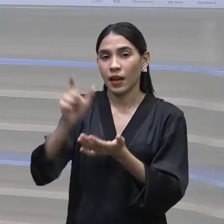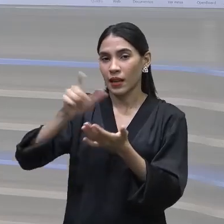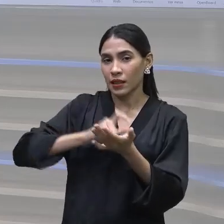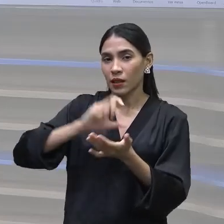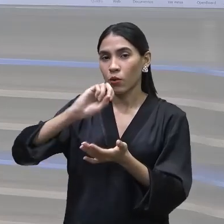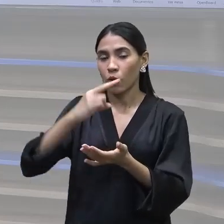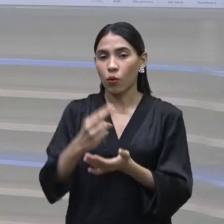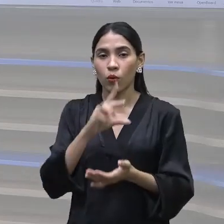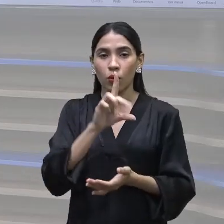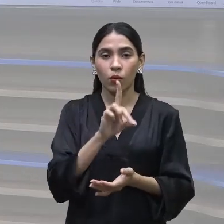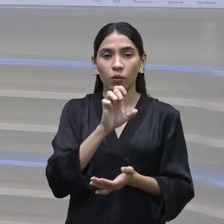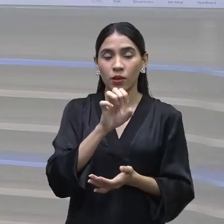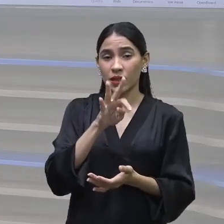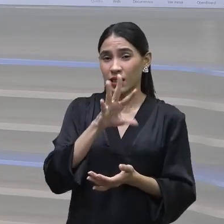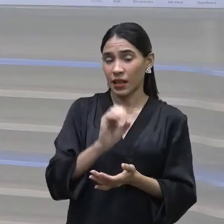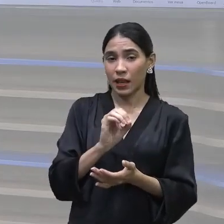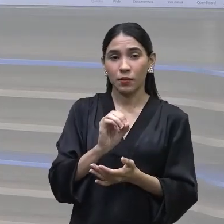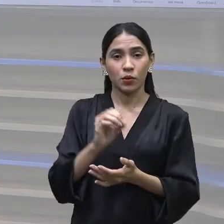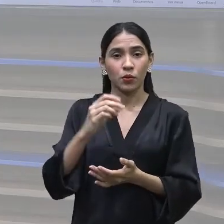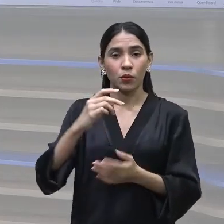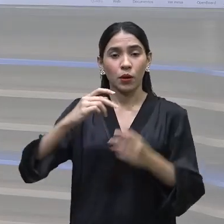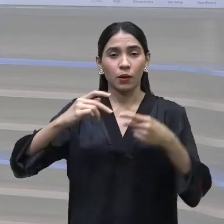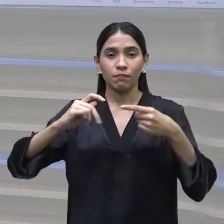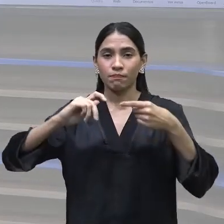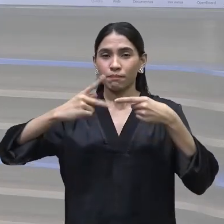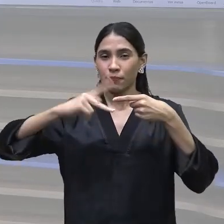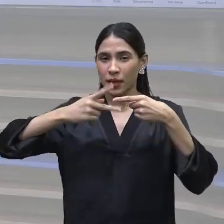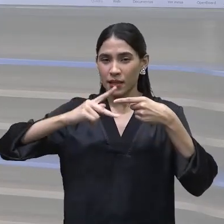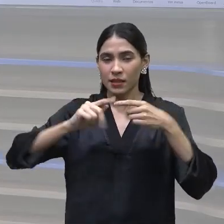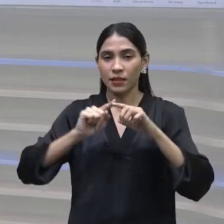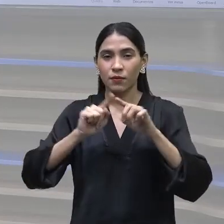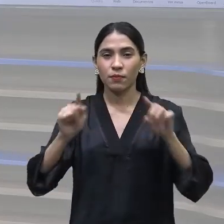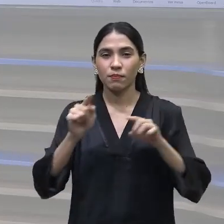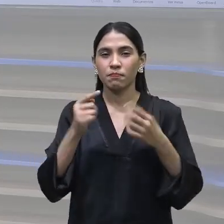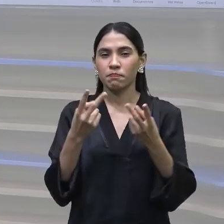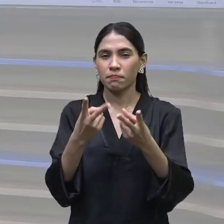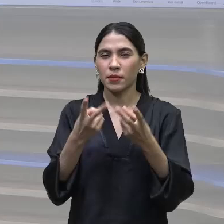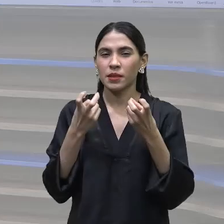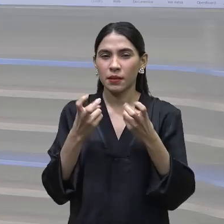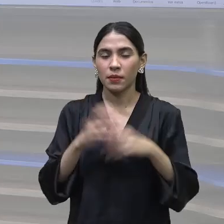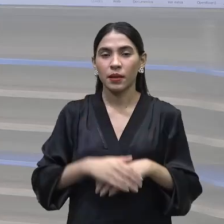cartão, ou débito, tanto faz, tá? Pix. E aí você vai ver que na sua conta, quando